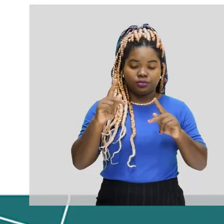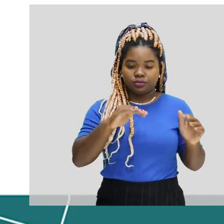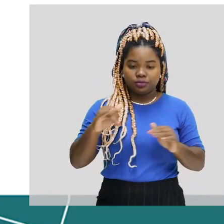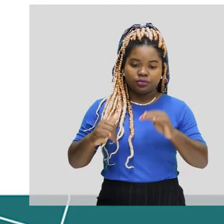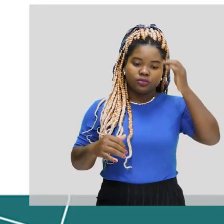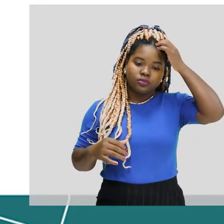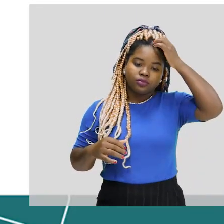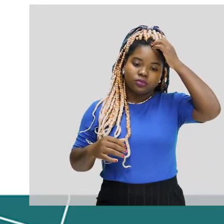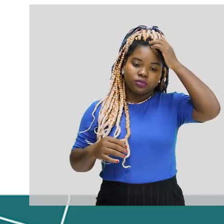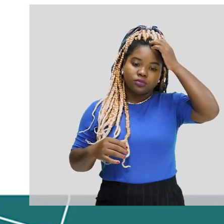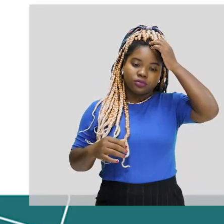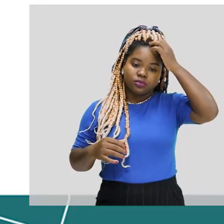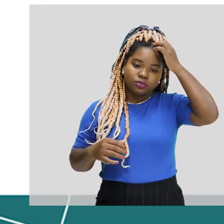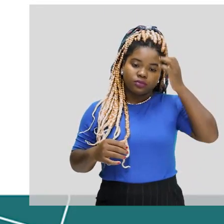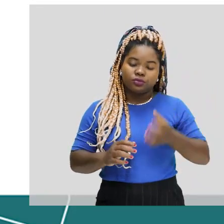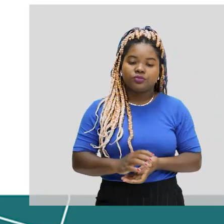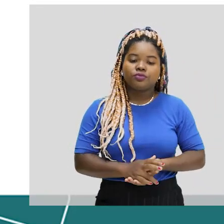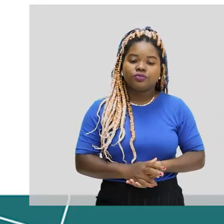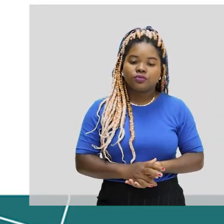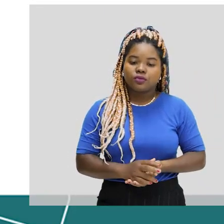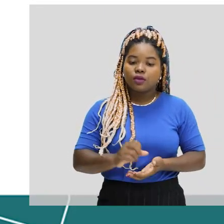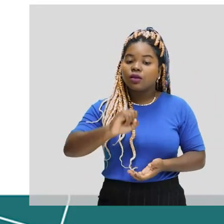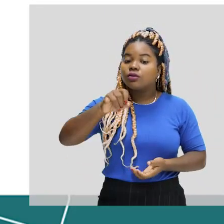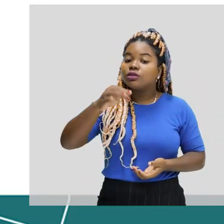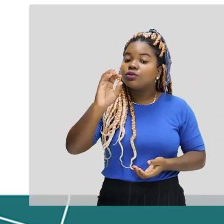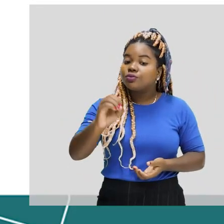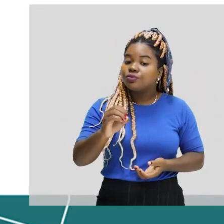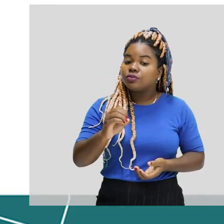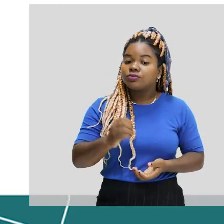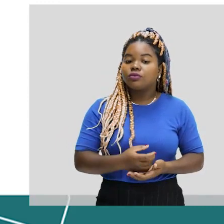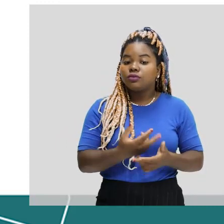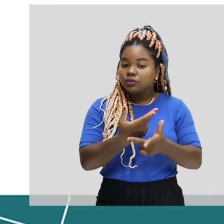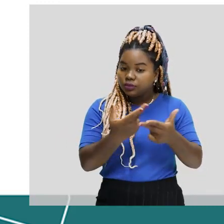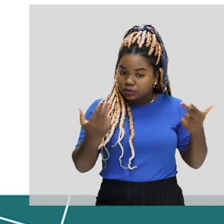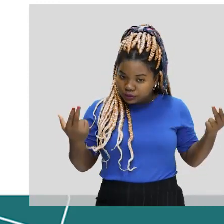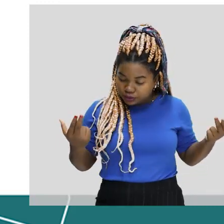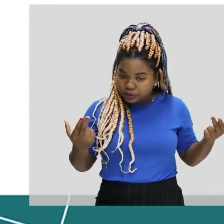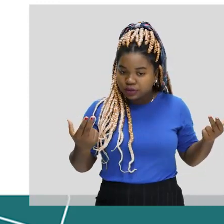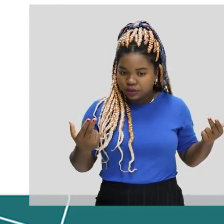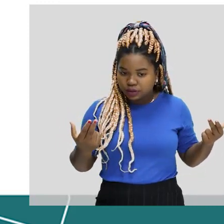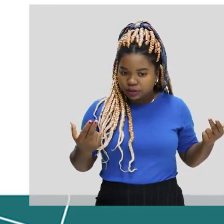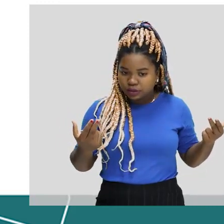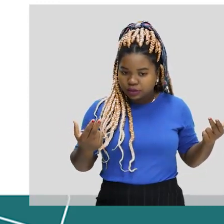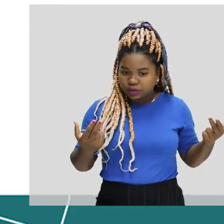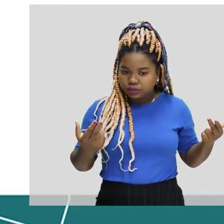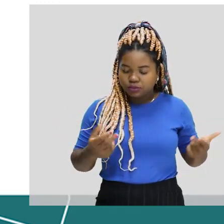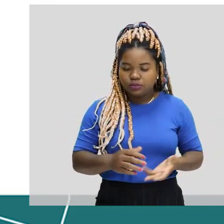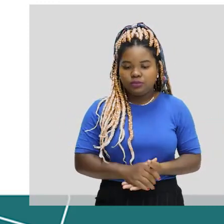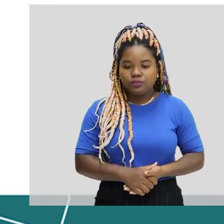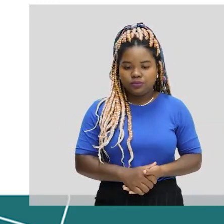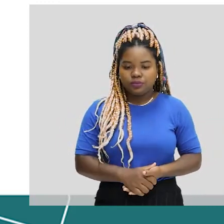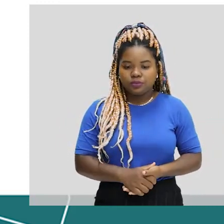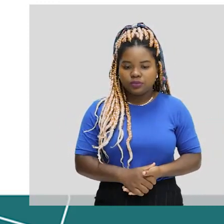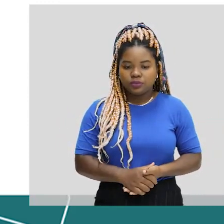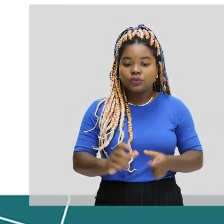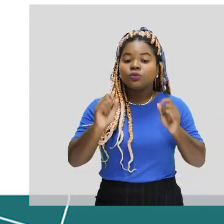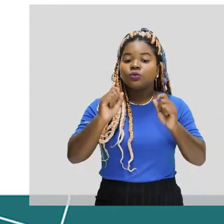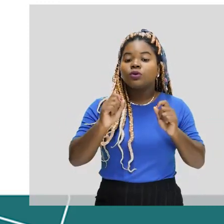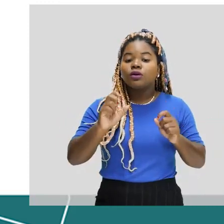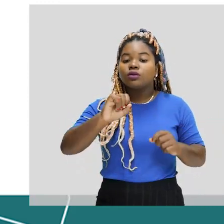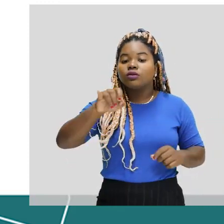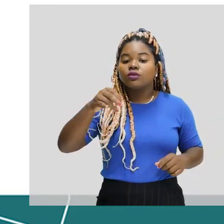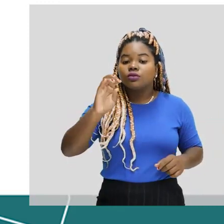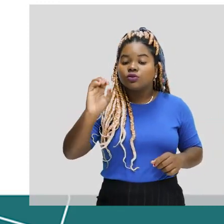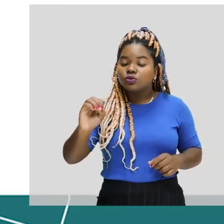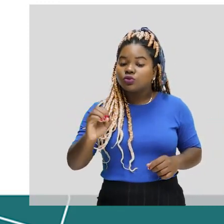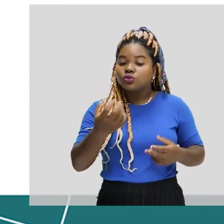Quando o sujeito é composto, lembra que eu falei no início? Dois helicópteros está no plural, não é composto? O que é o sujeito composto?